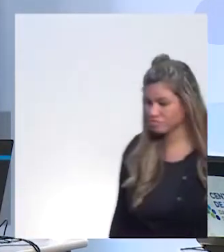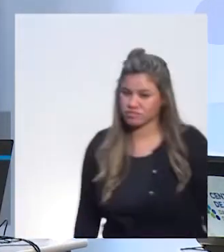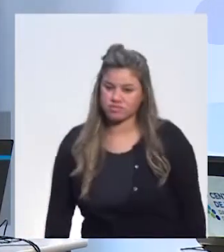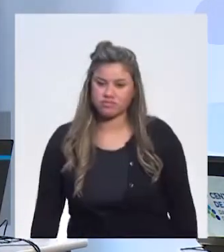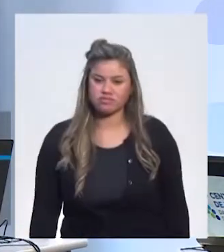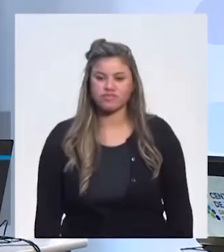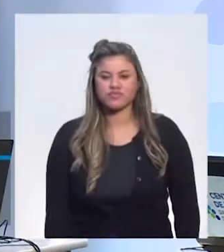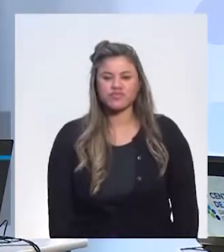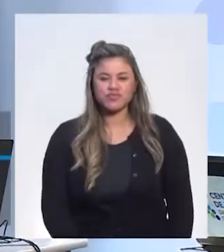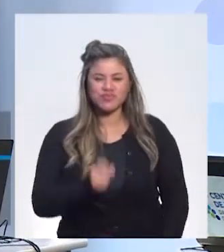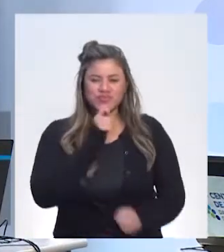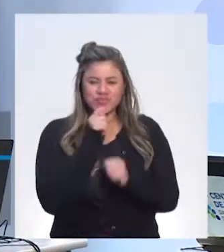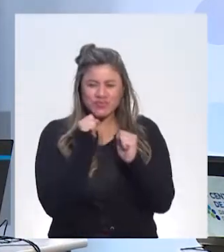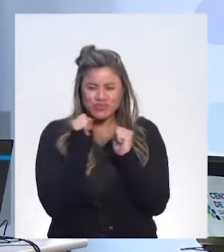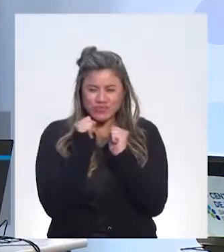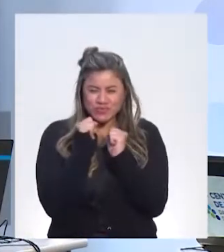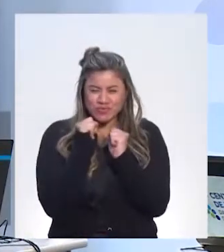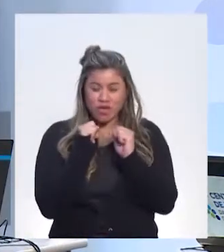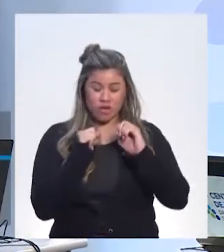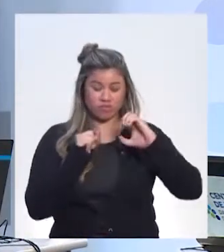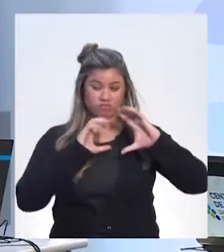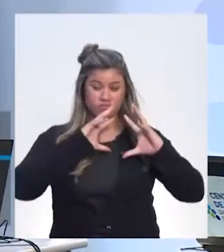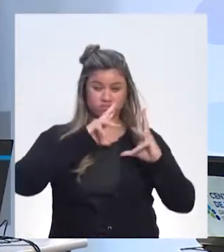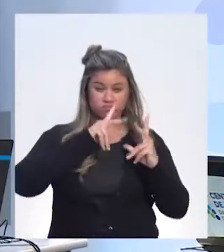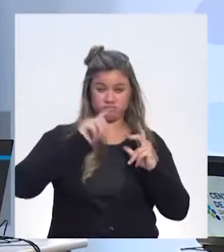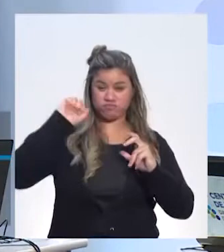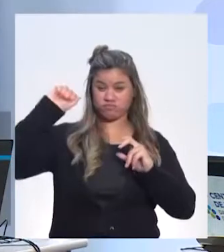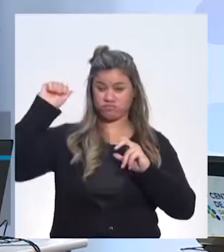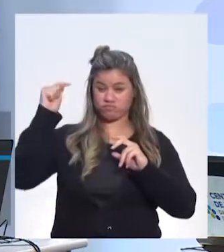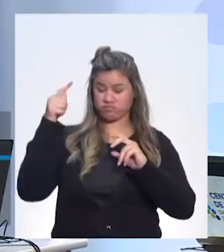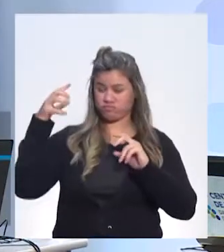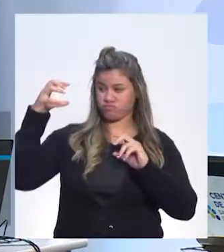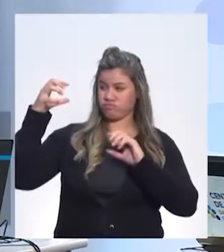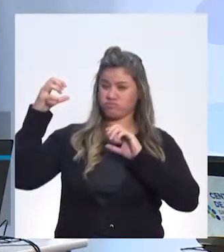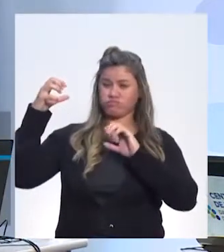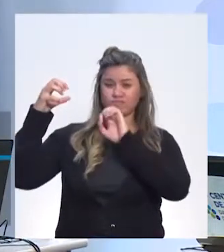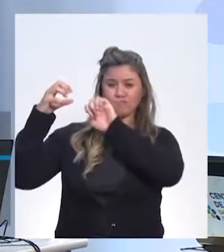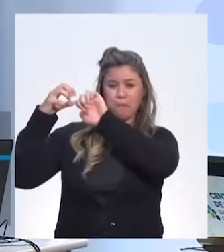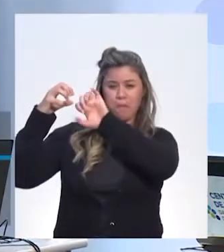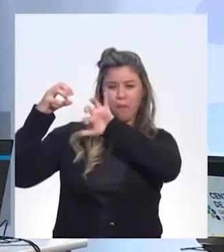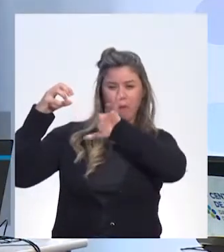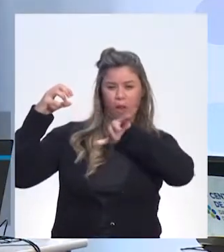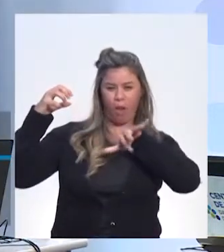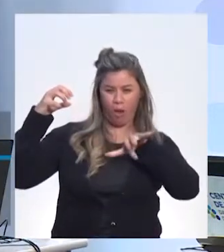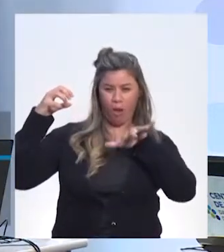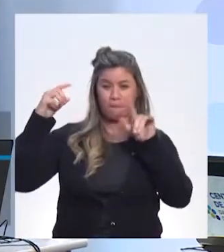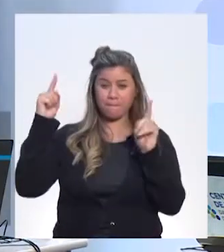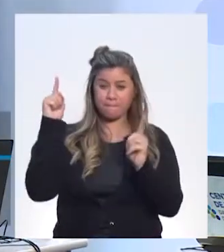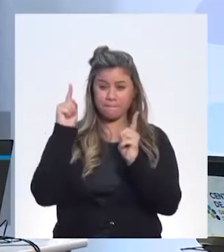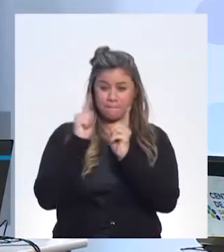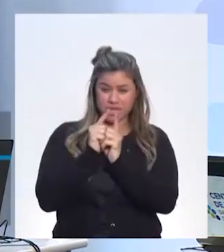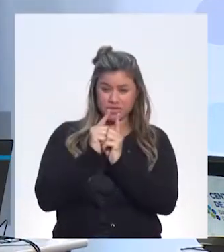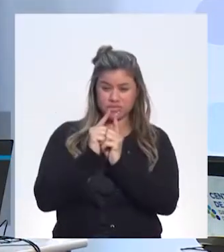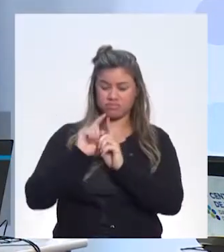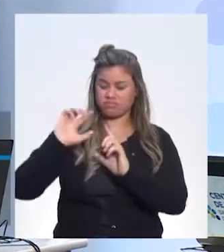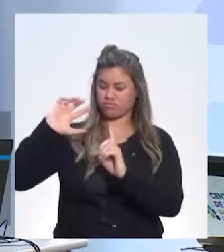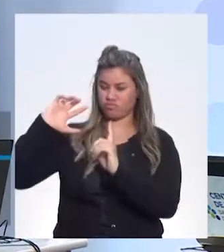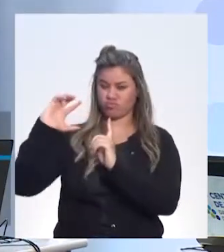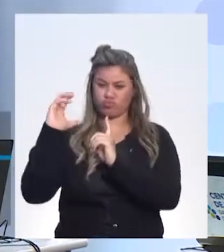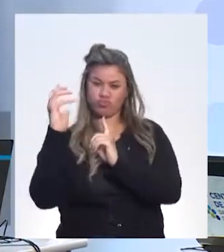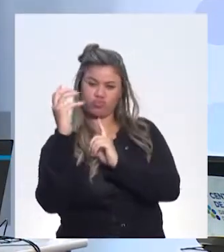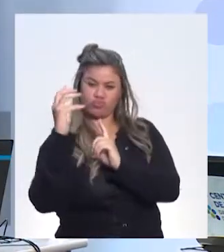do Sol, então a inclinação dos raios do Sol é menor, um ângulo